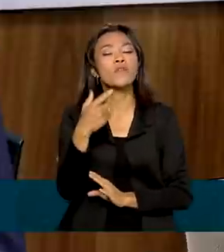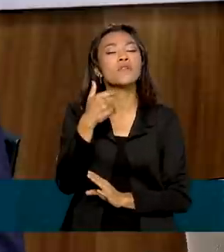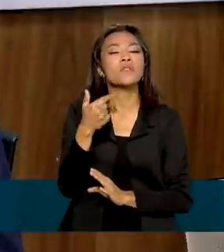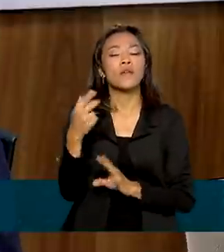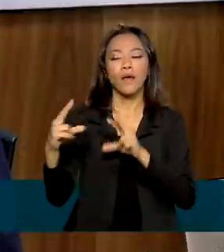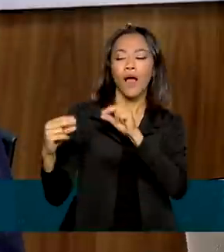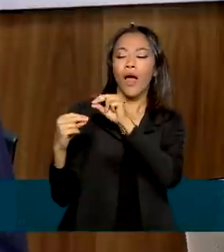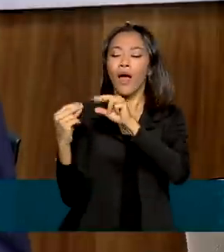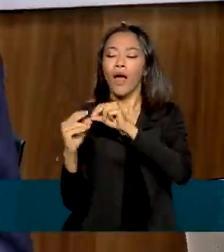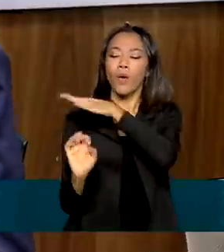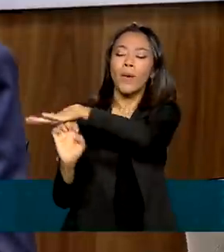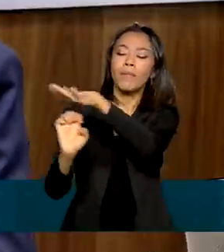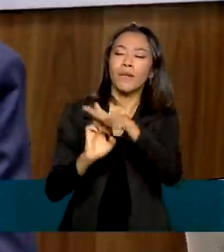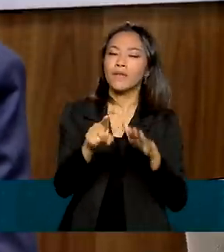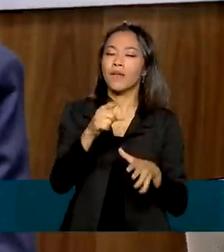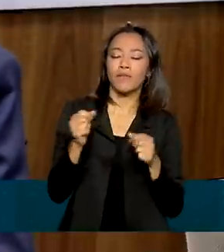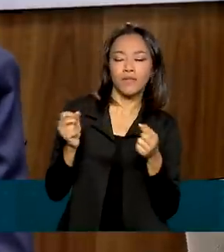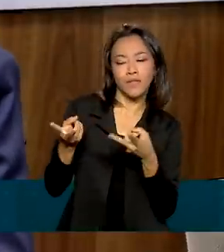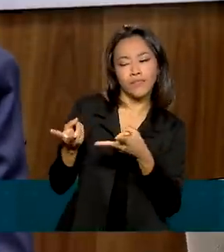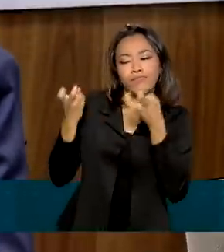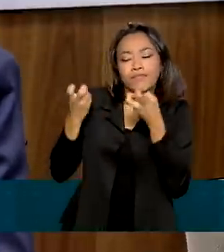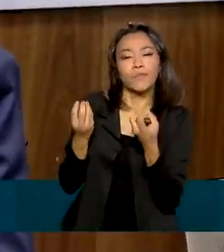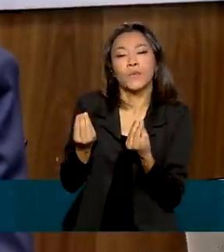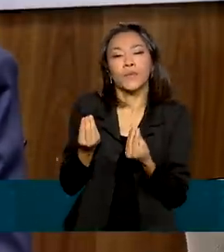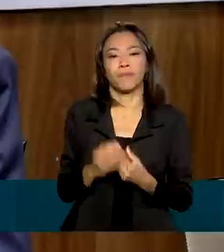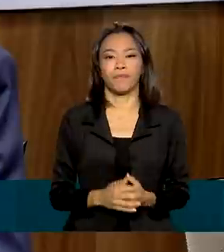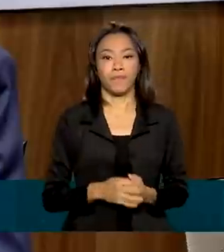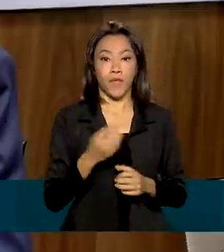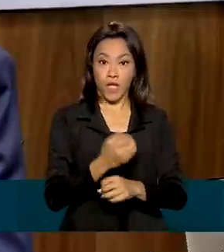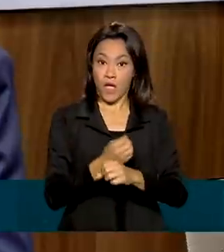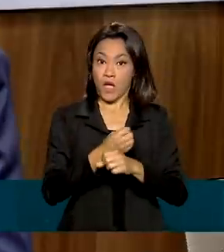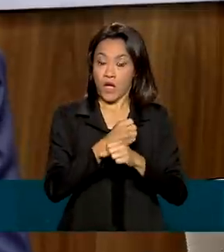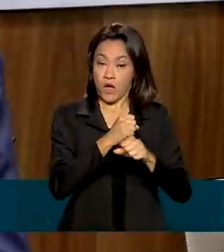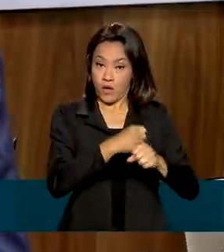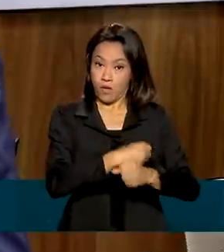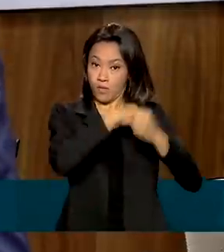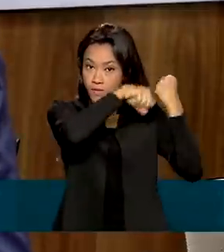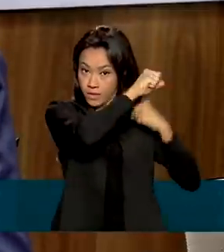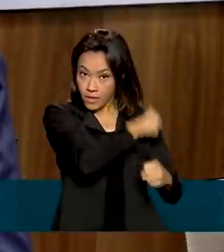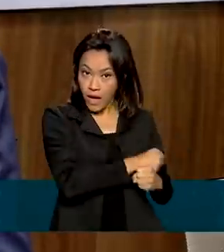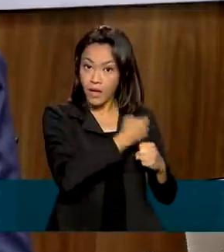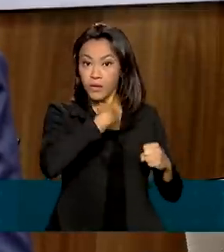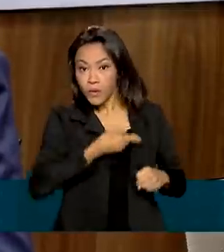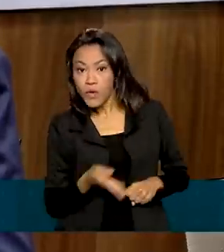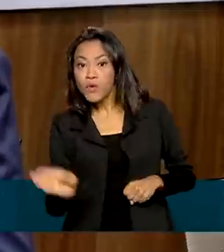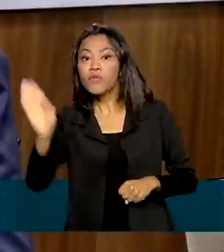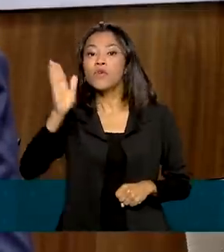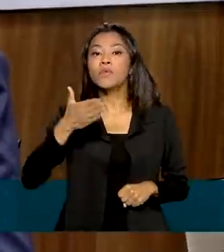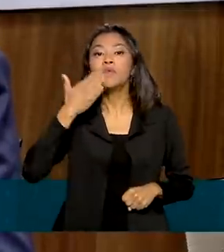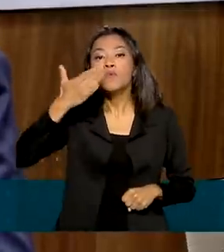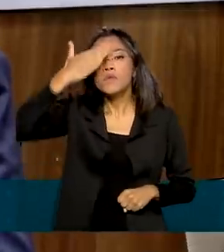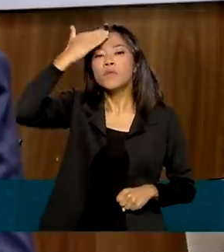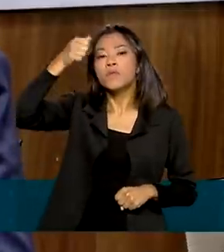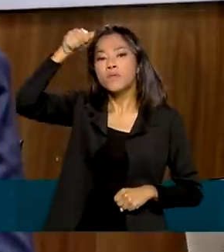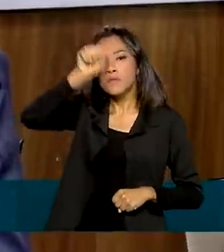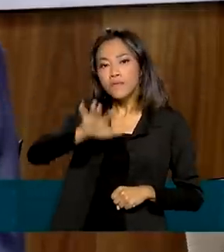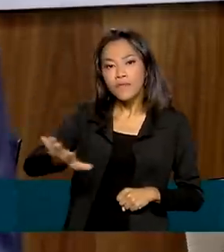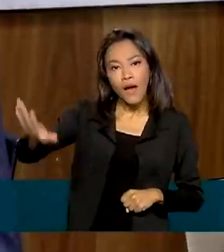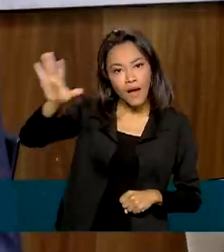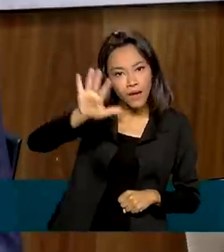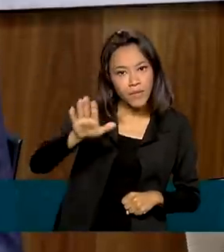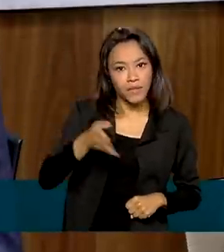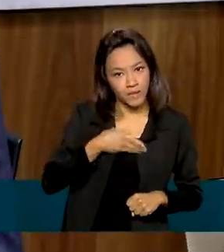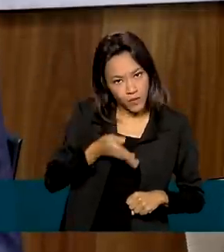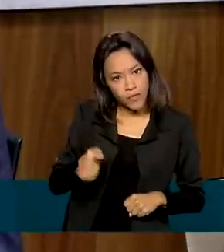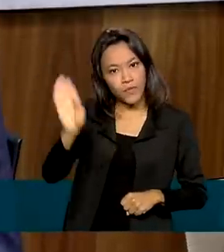eu posso te falar o final do ano passado estive na região do golfo no Emirados Árabes tava lá com o governador Romeu Zema